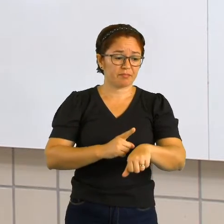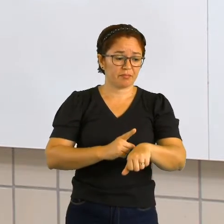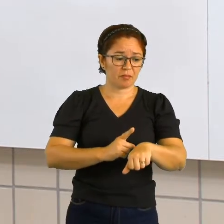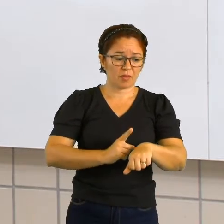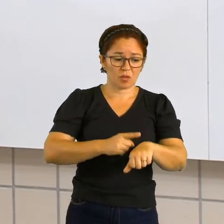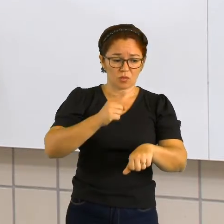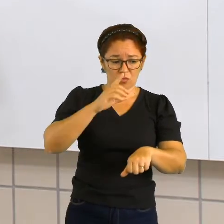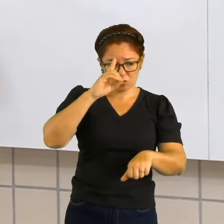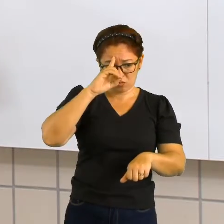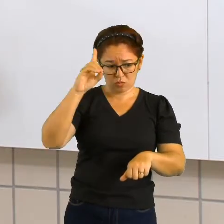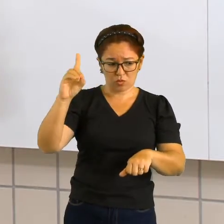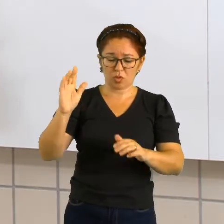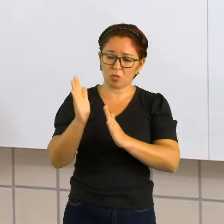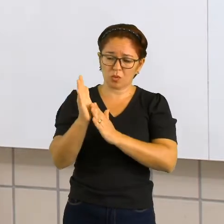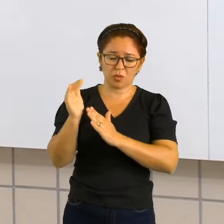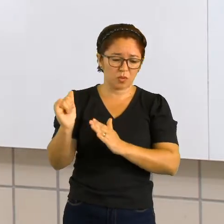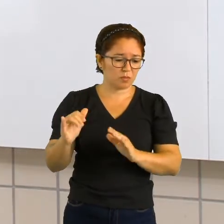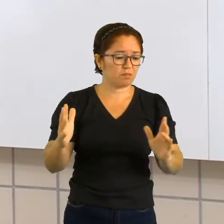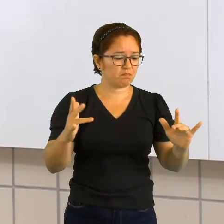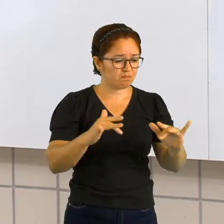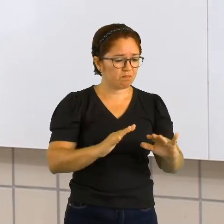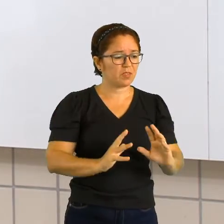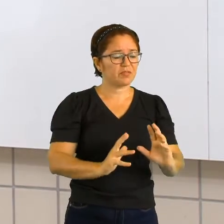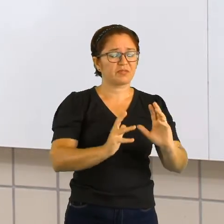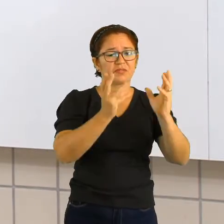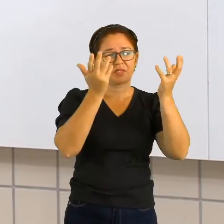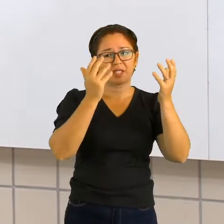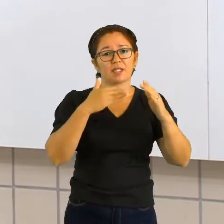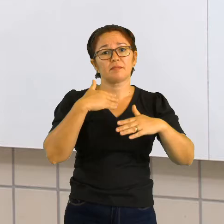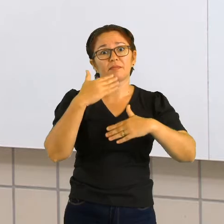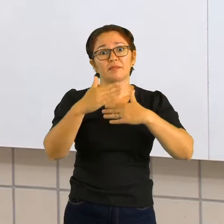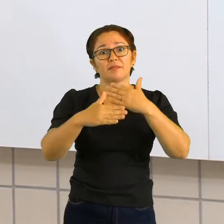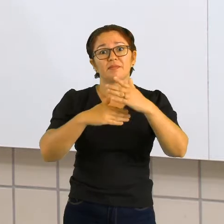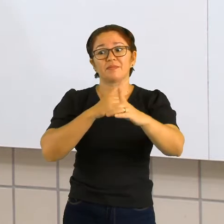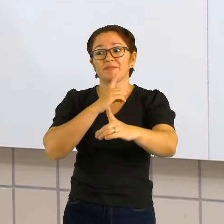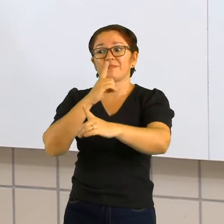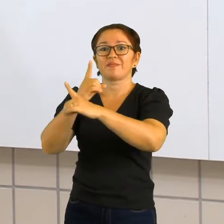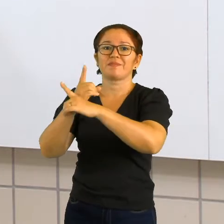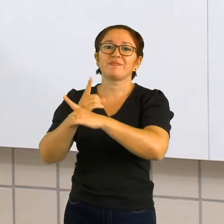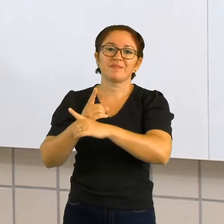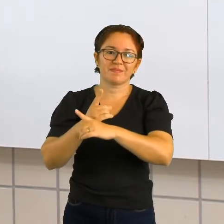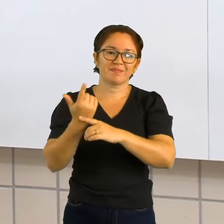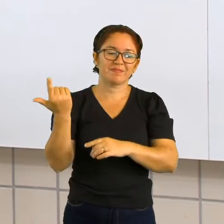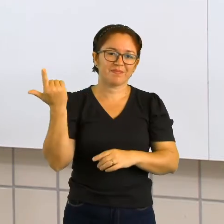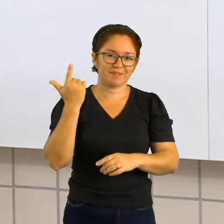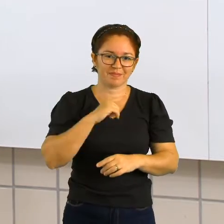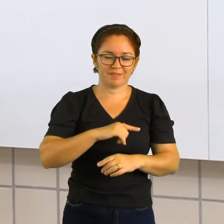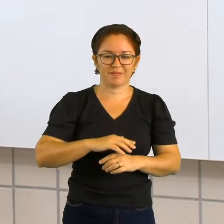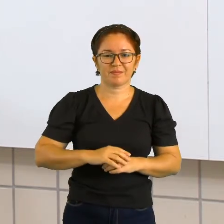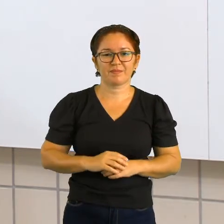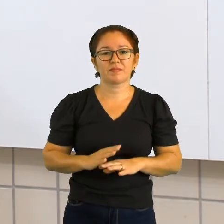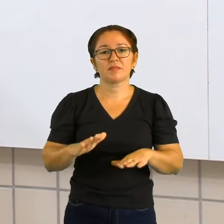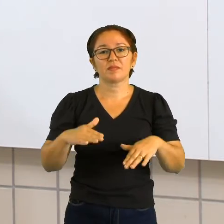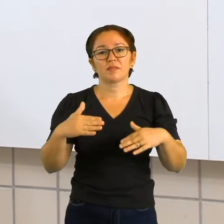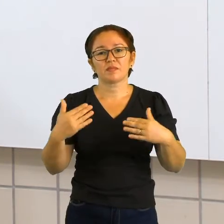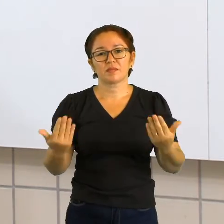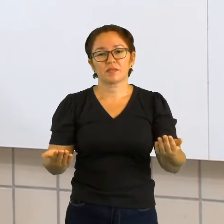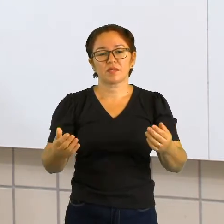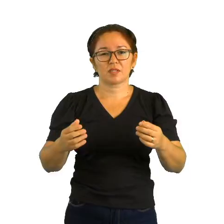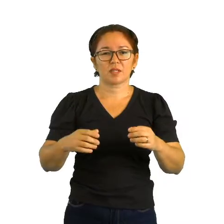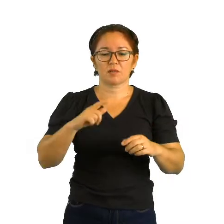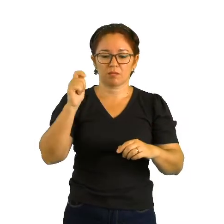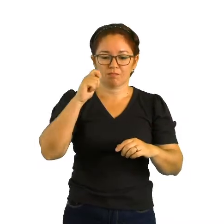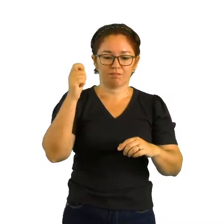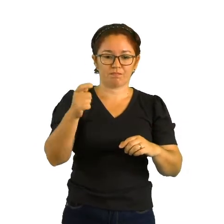foi reencontrando a sua família. Então, sim, todo conto de fadas tem a princesa e sua